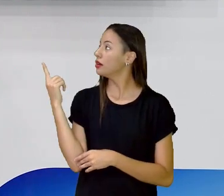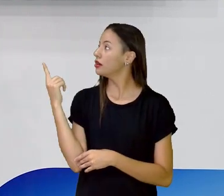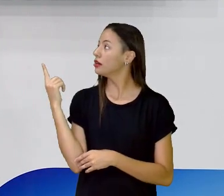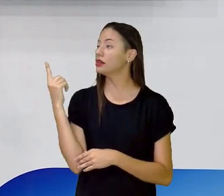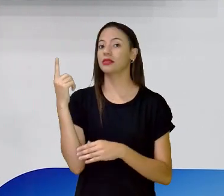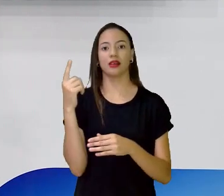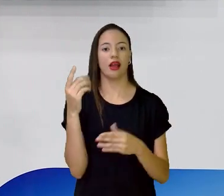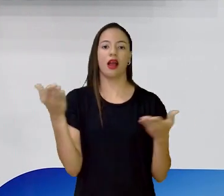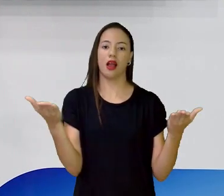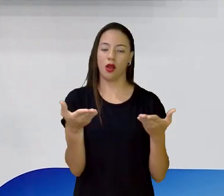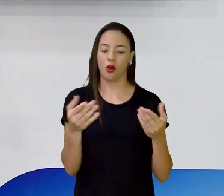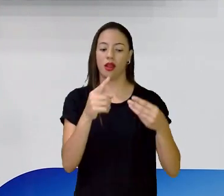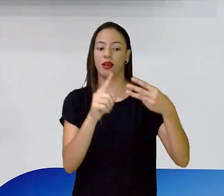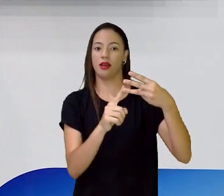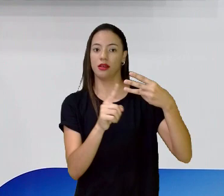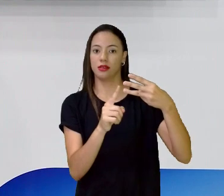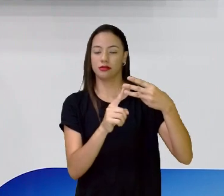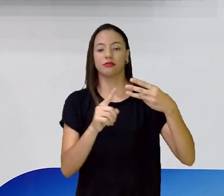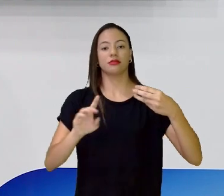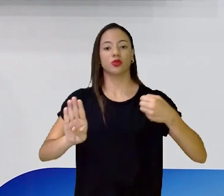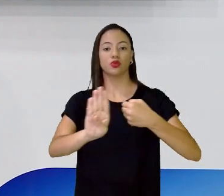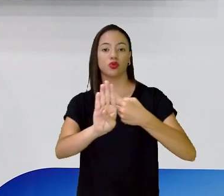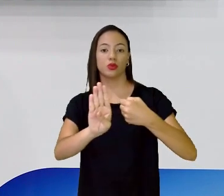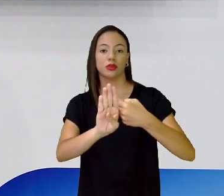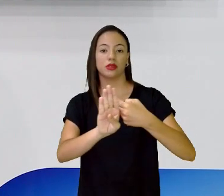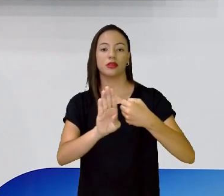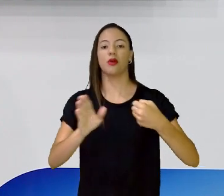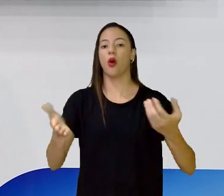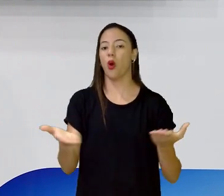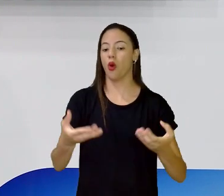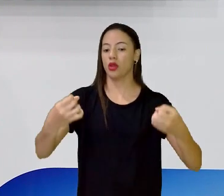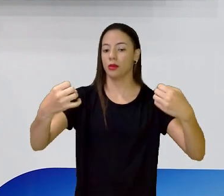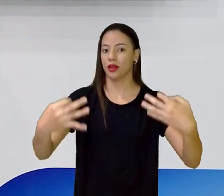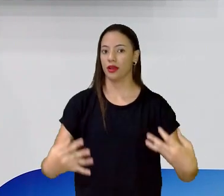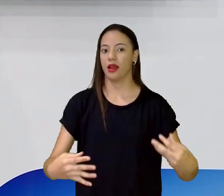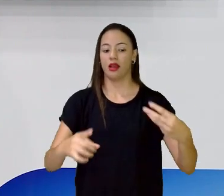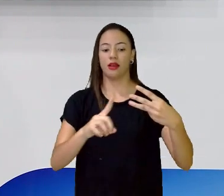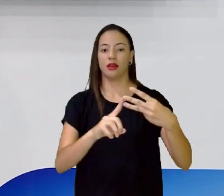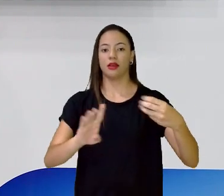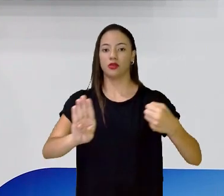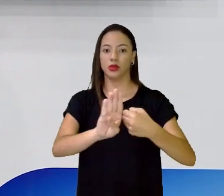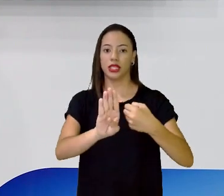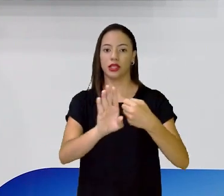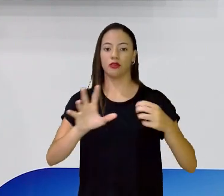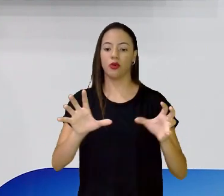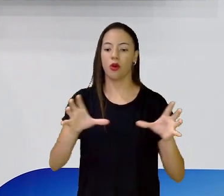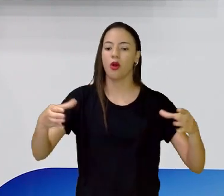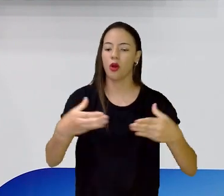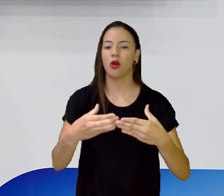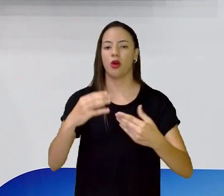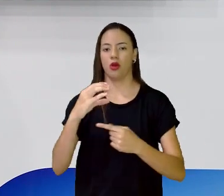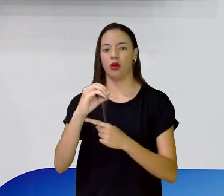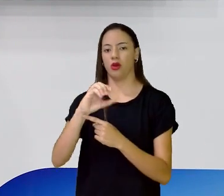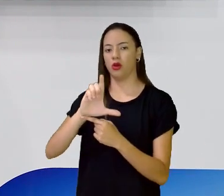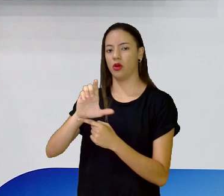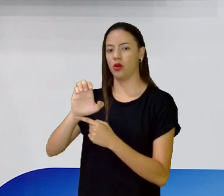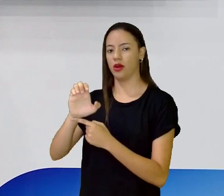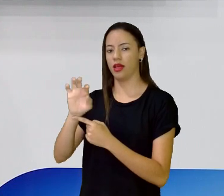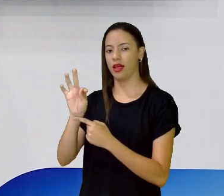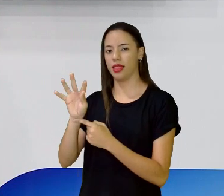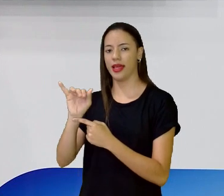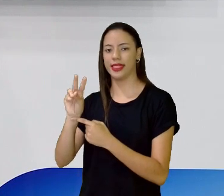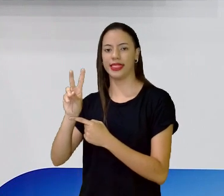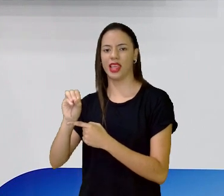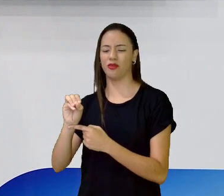falamos sobre esses substantivos e hoje falaremos sobre substantivos coletivos. O que são substantivos